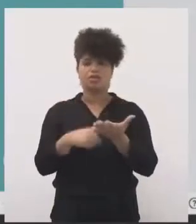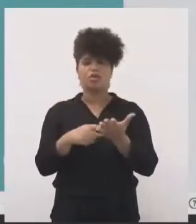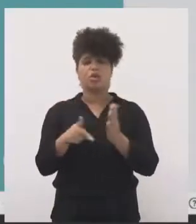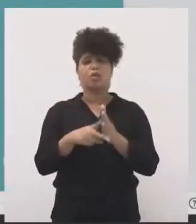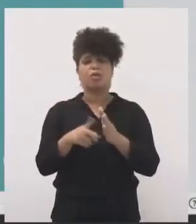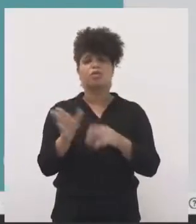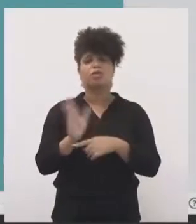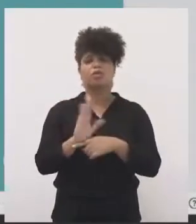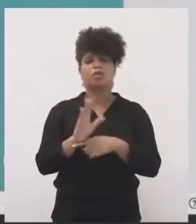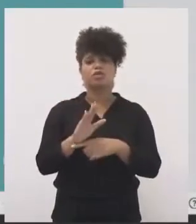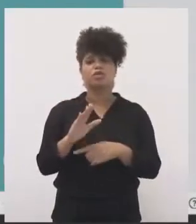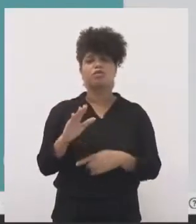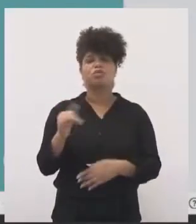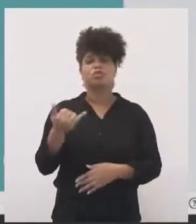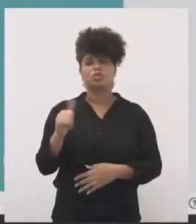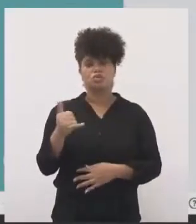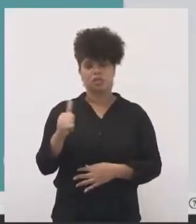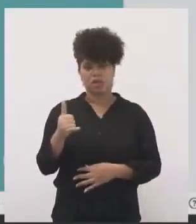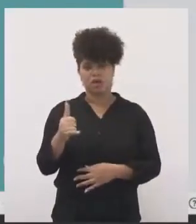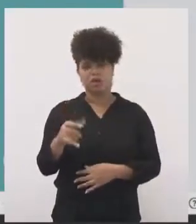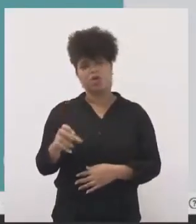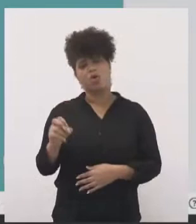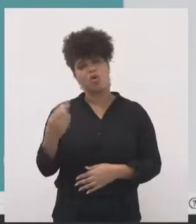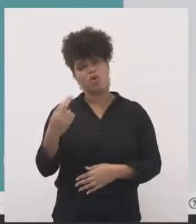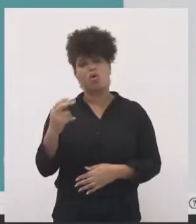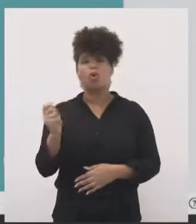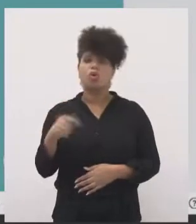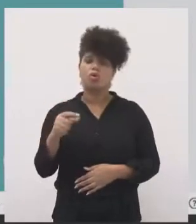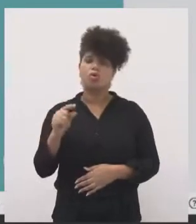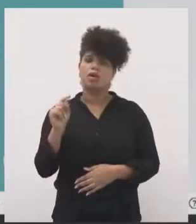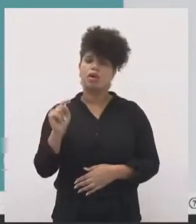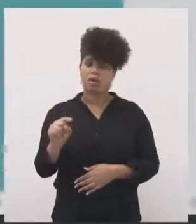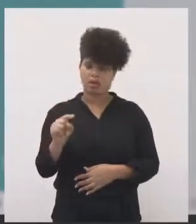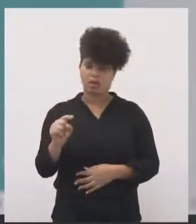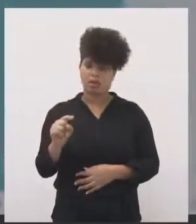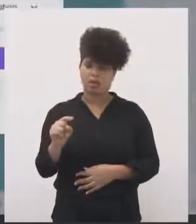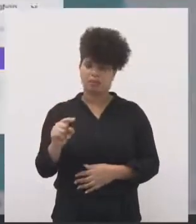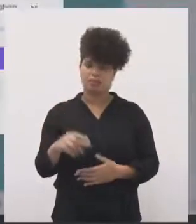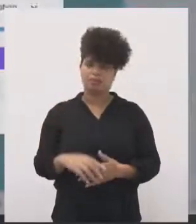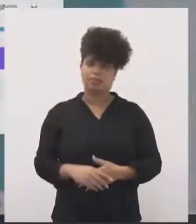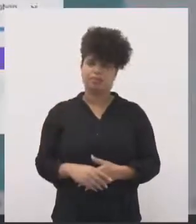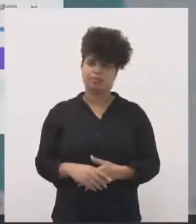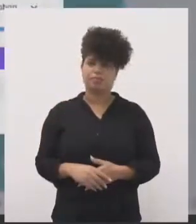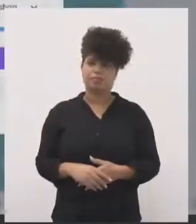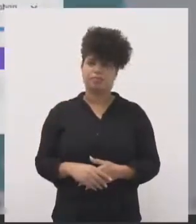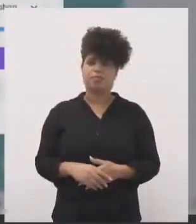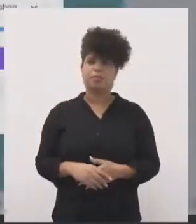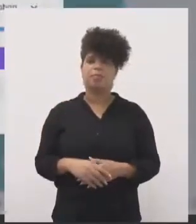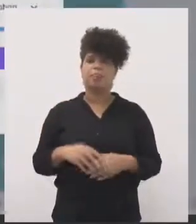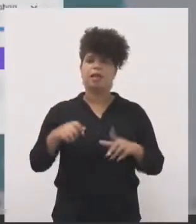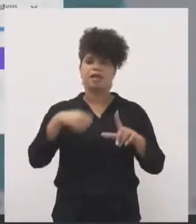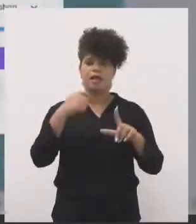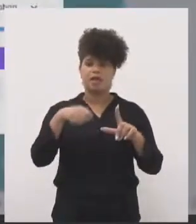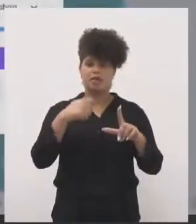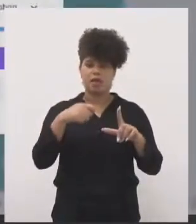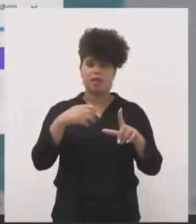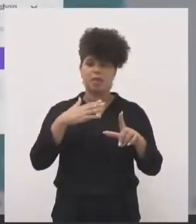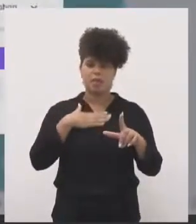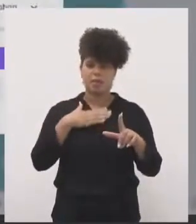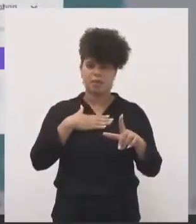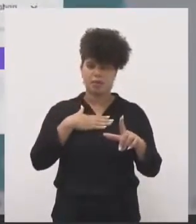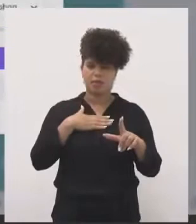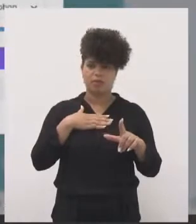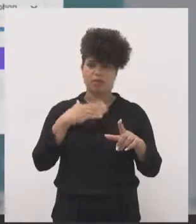do celular para o Canva, ou eu posso ainda clicar aqui e grave assim mesmo e gravar o meu vídeo e